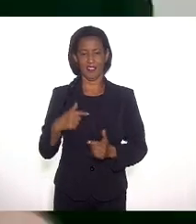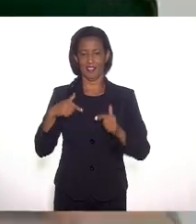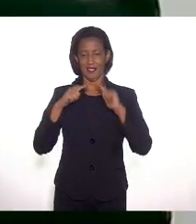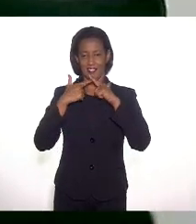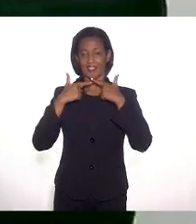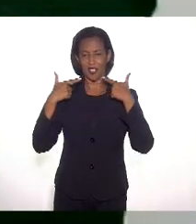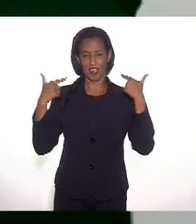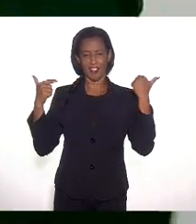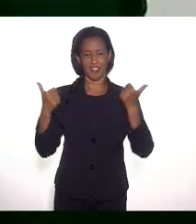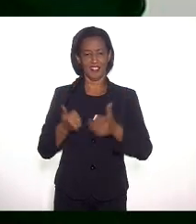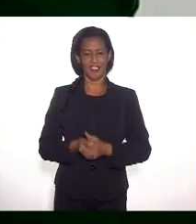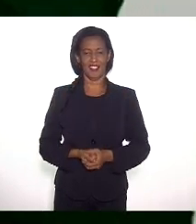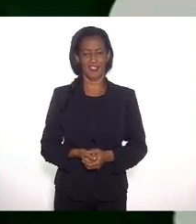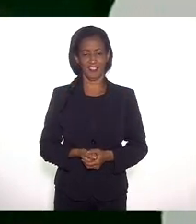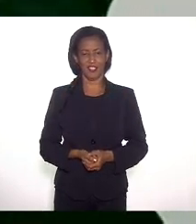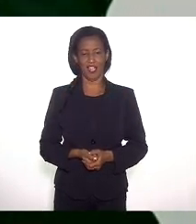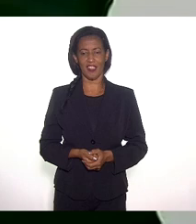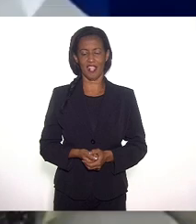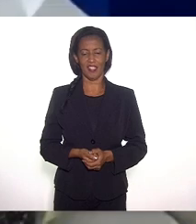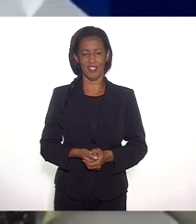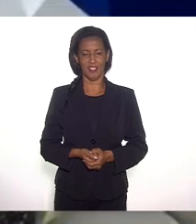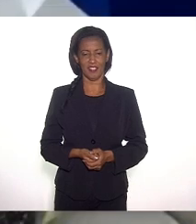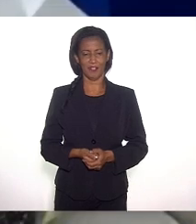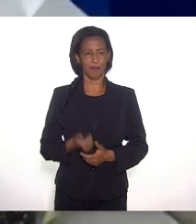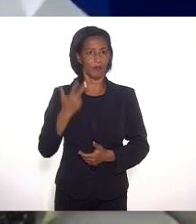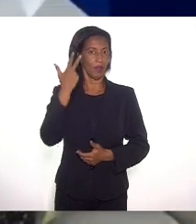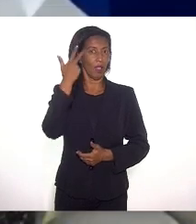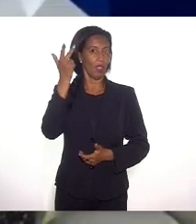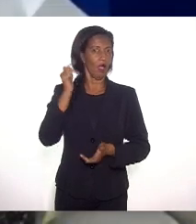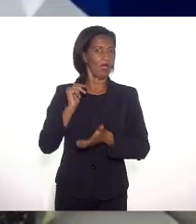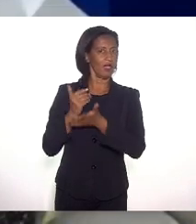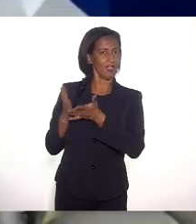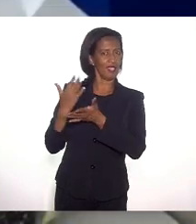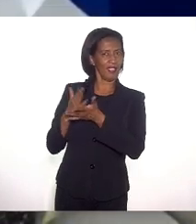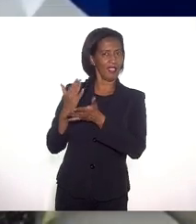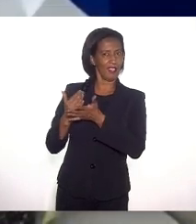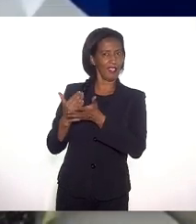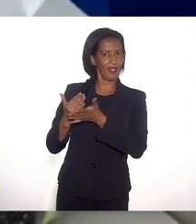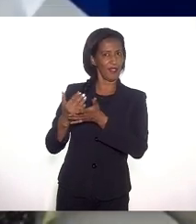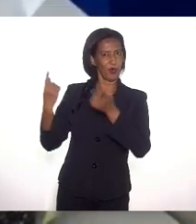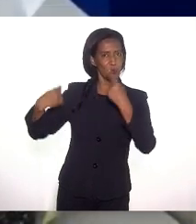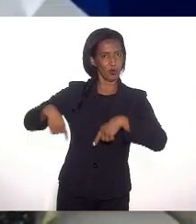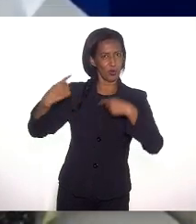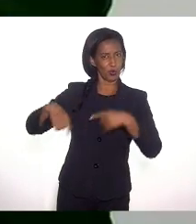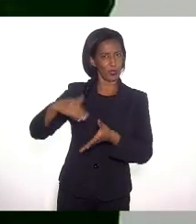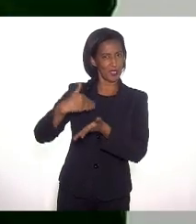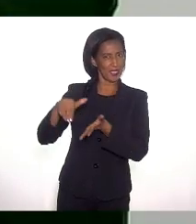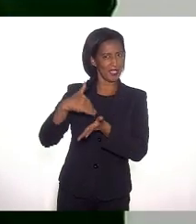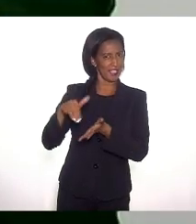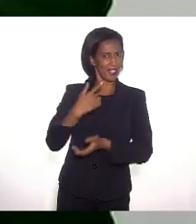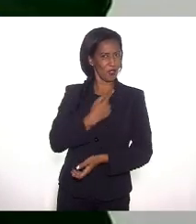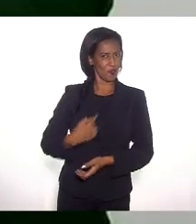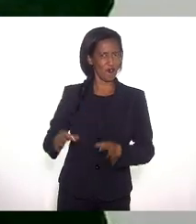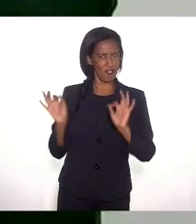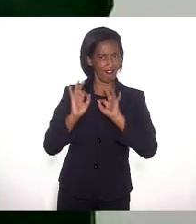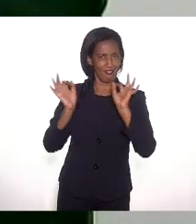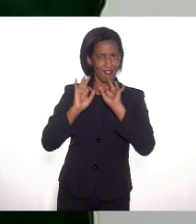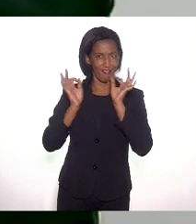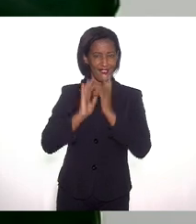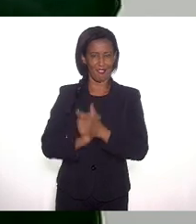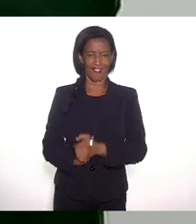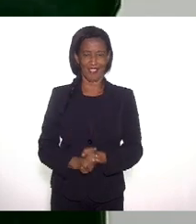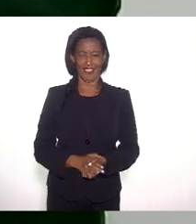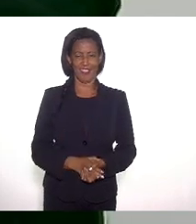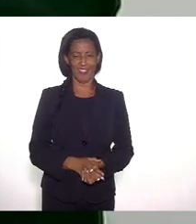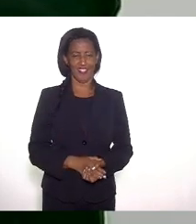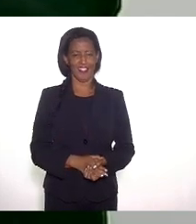risada, entendeu? Claro. Naturalmente não tem nada a ver com as disputas pelas secretarias do governo, lógico que não, né? Maneira nenhuma. Elas